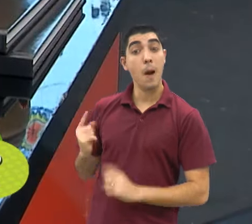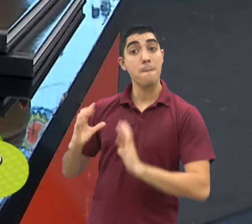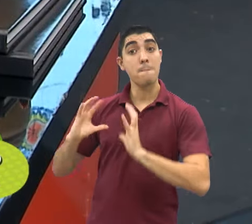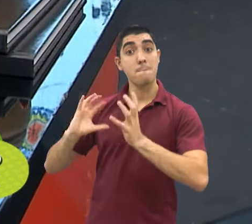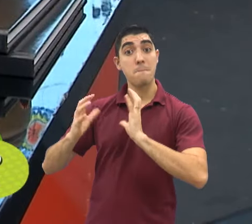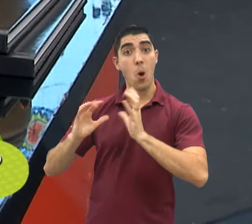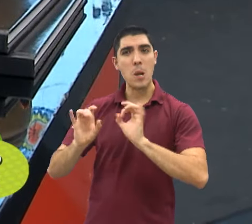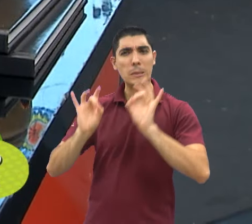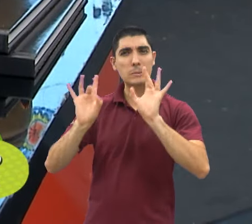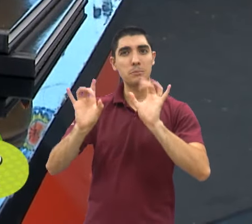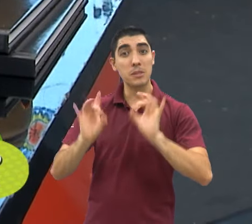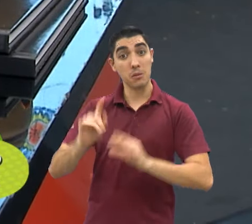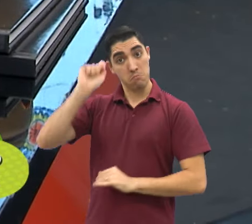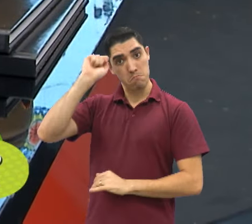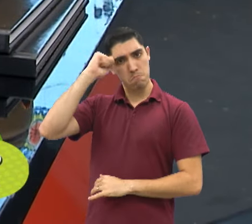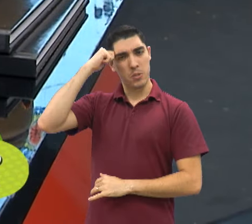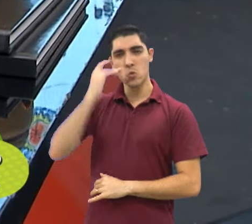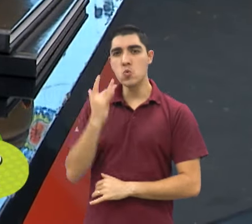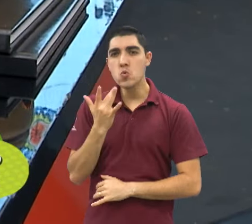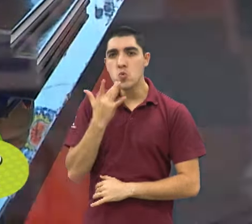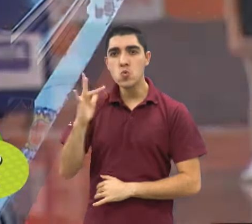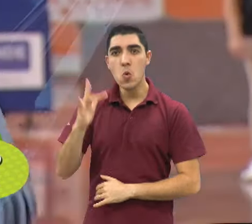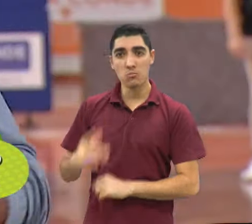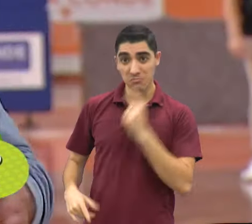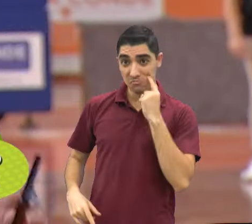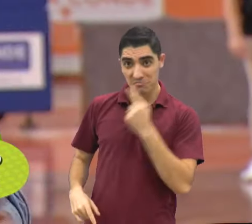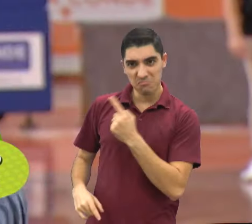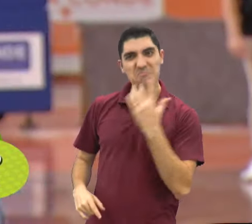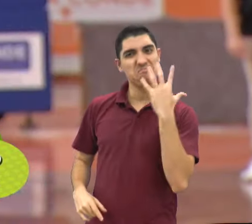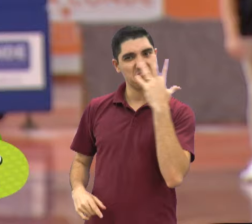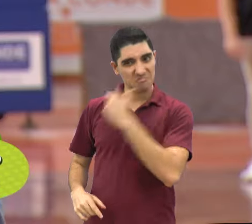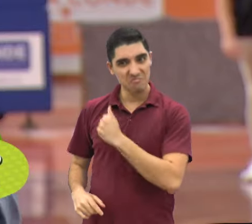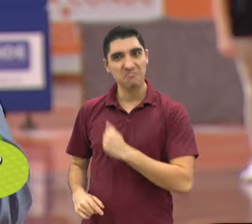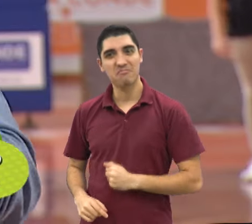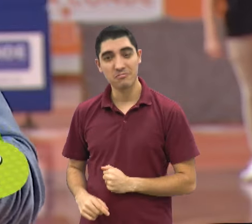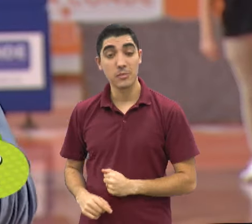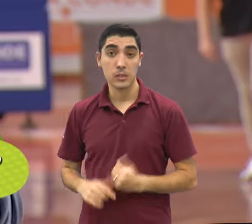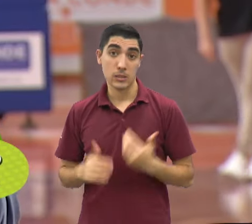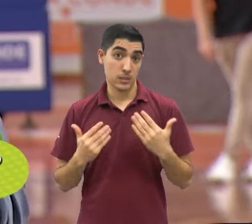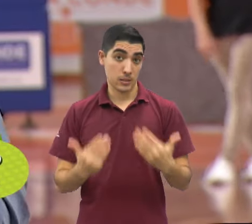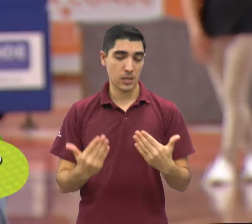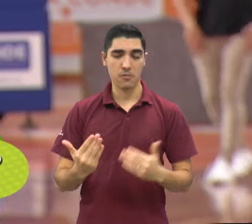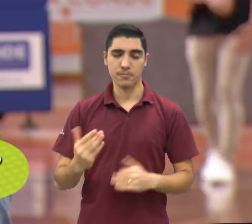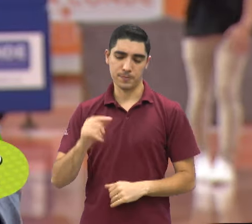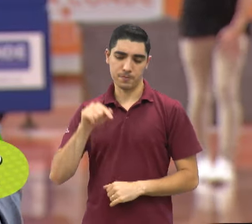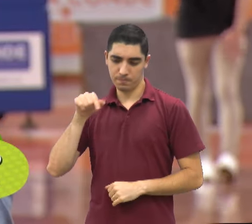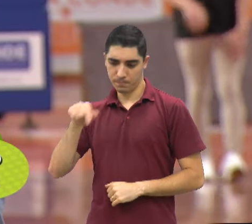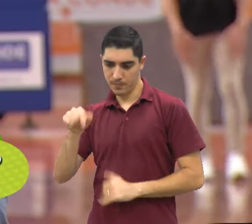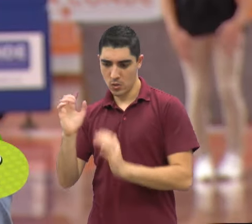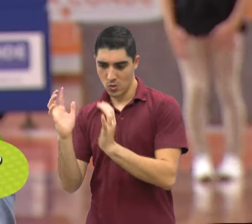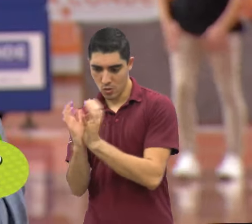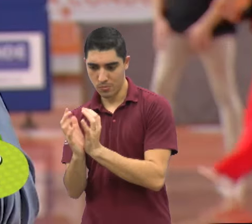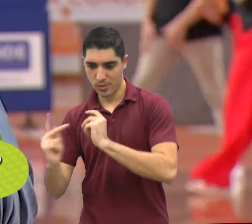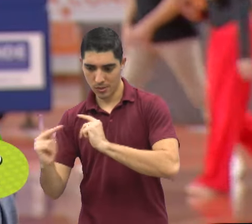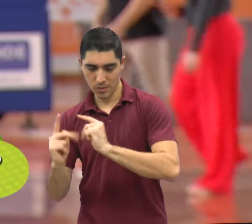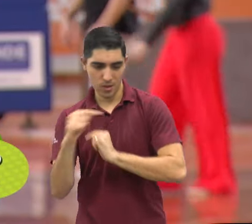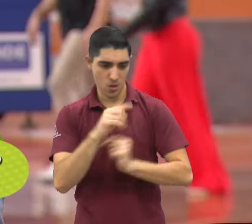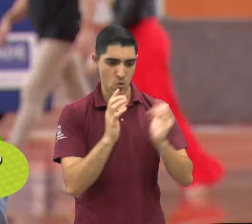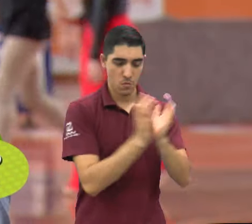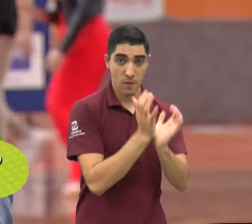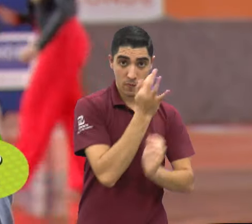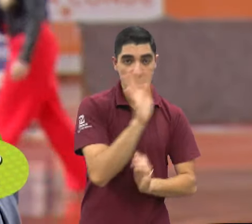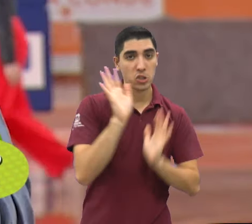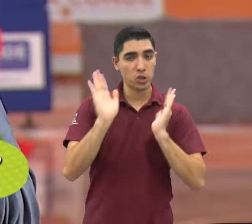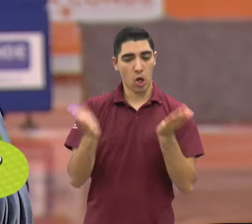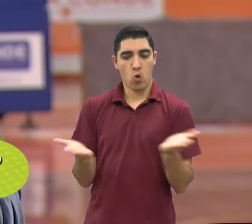final, preta e dourada, ficou muito bonita. Esportivamente, as duas equipes treinaram hoje cedo aqui na